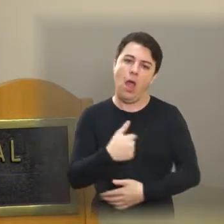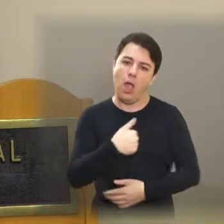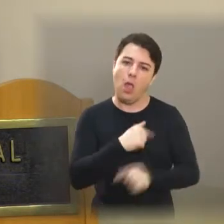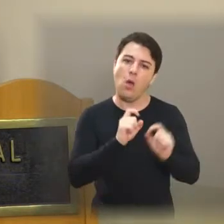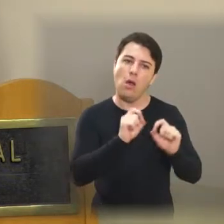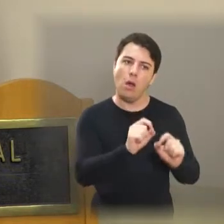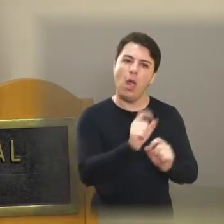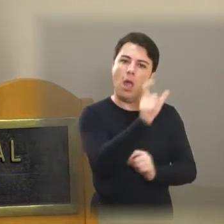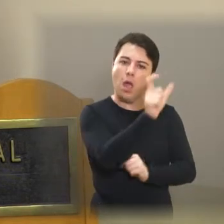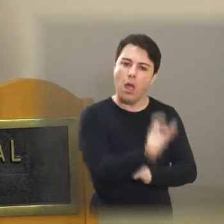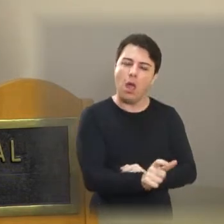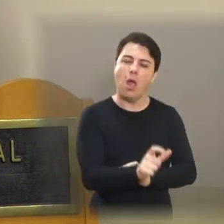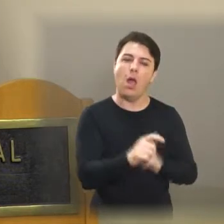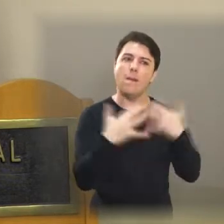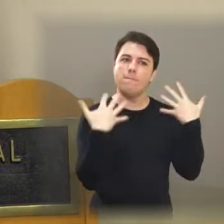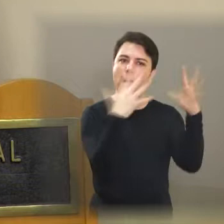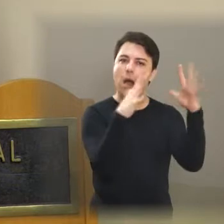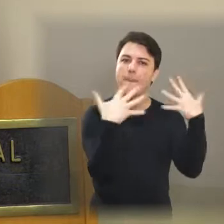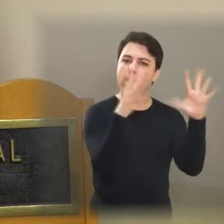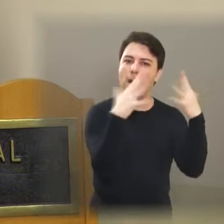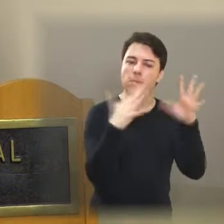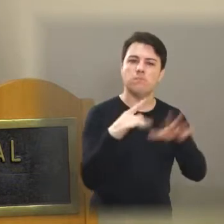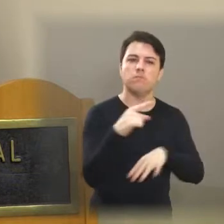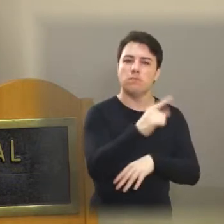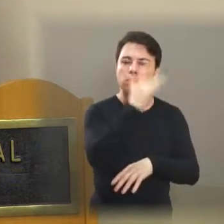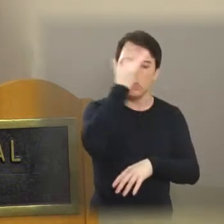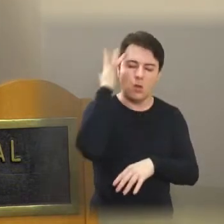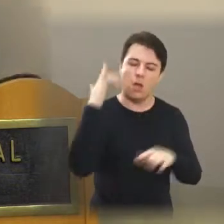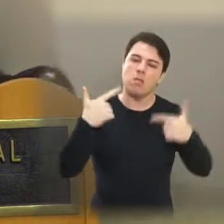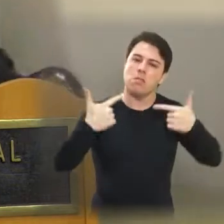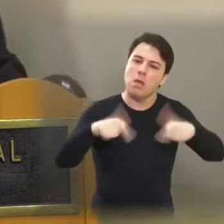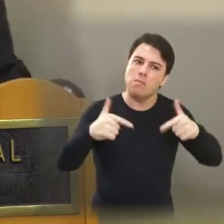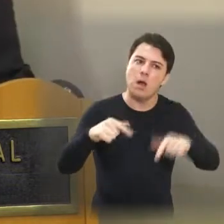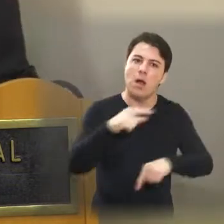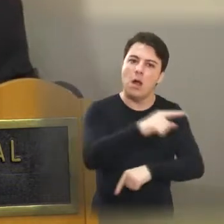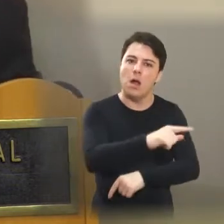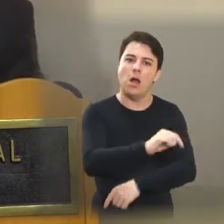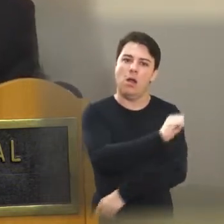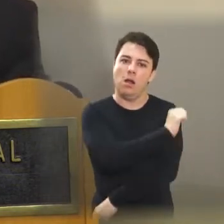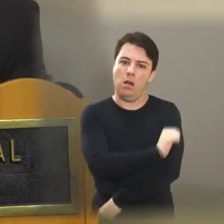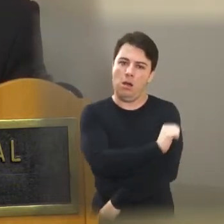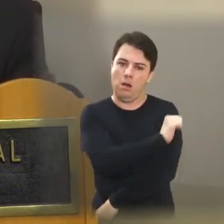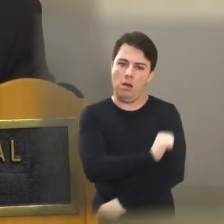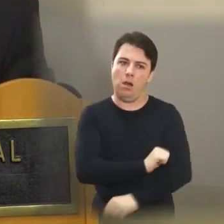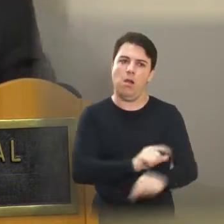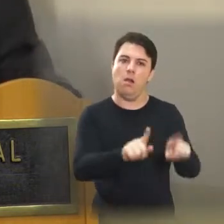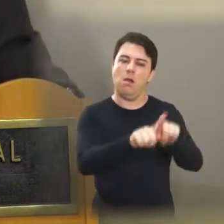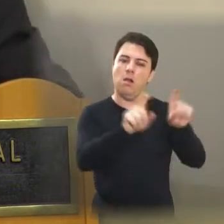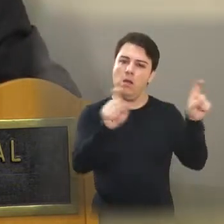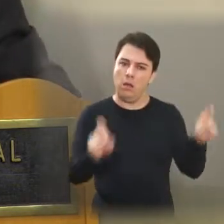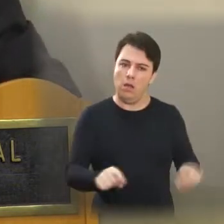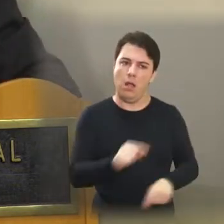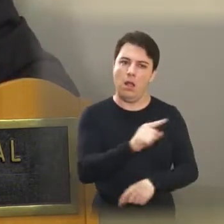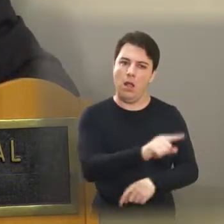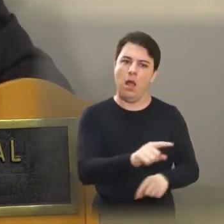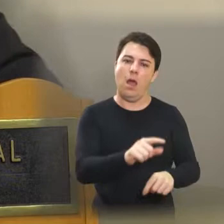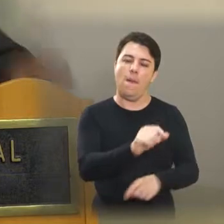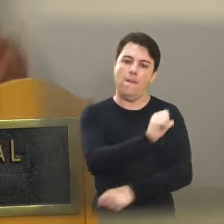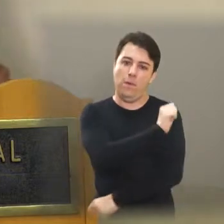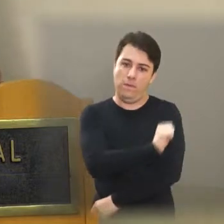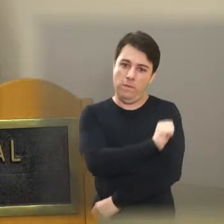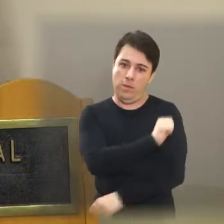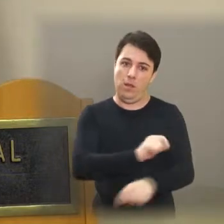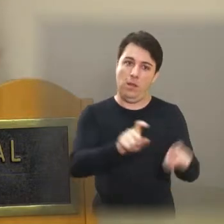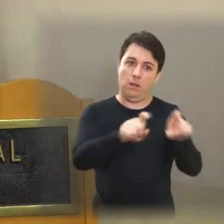estava parabenizando quem trabalha. Estava parabenizando o trabalhador lá, ó, que está lá na Godrilha, que todo mundo passou para a mão delas. Obstetra, obstetriz,